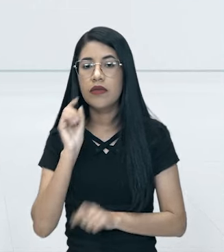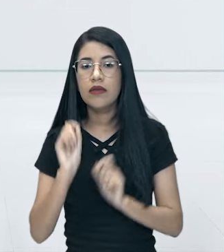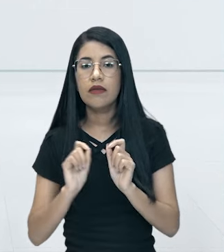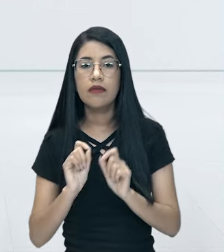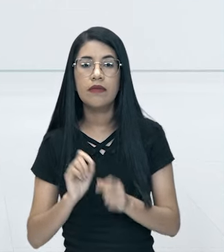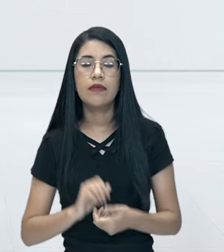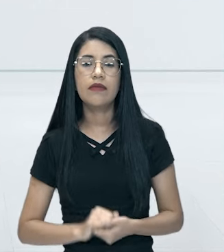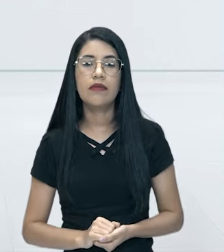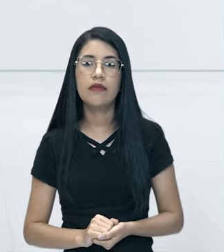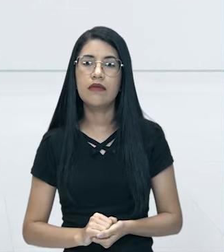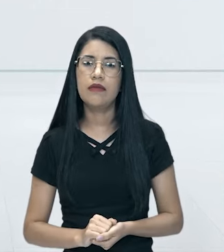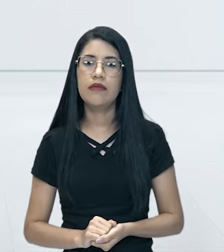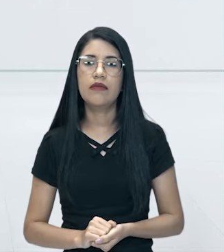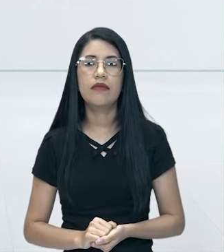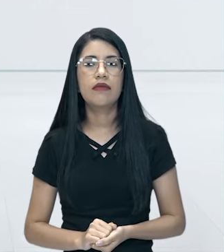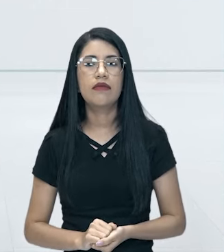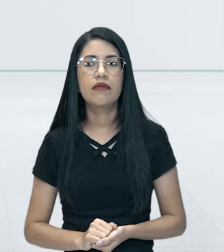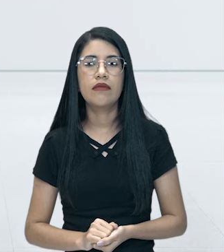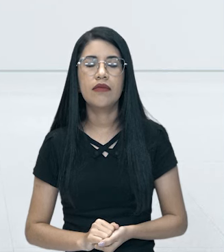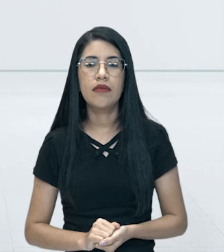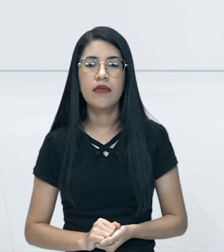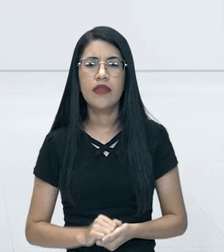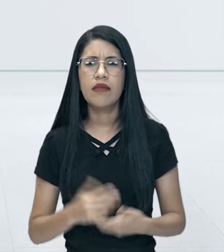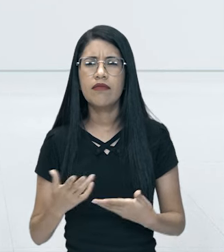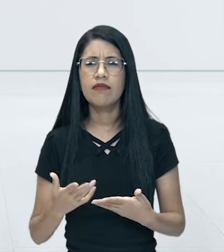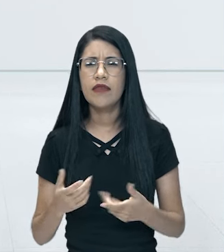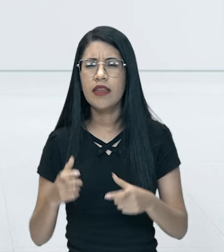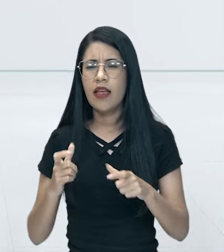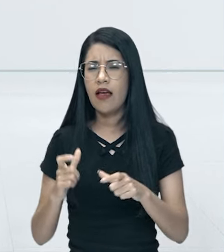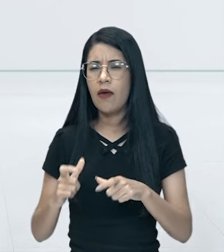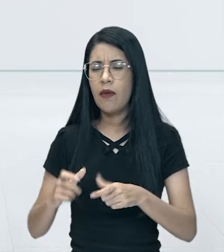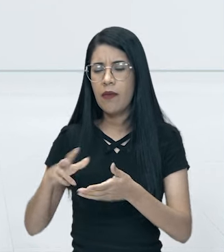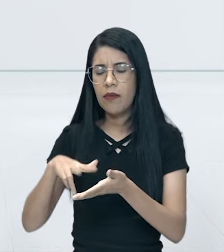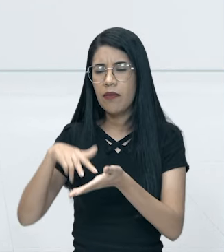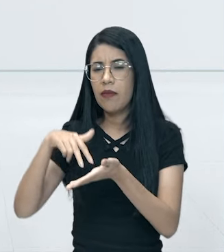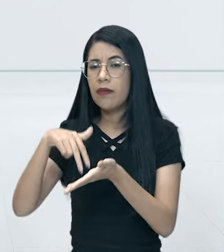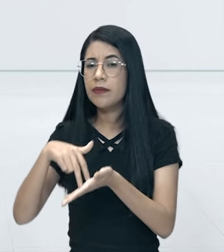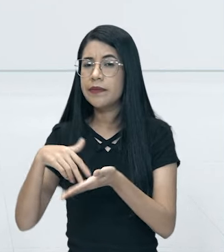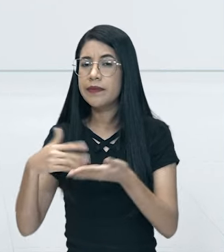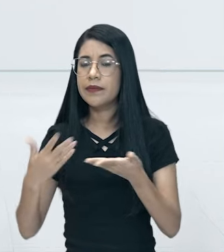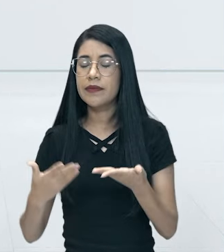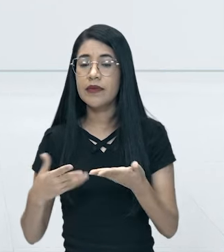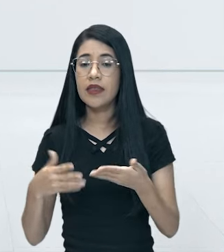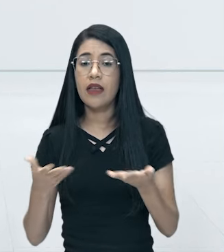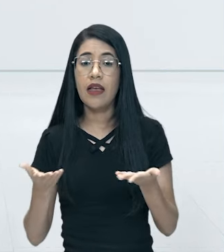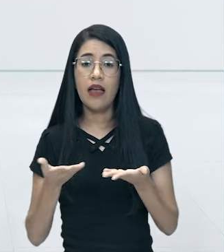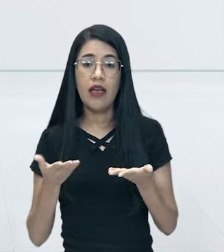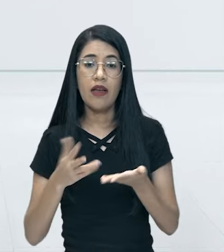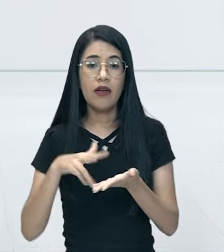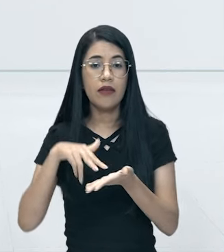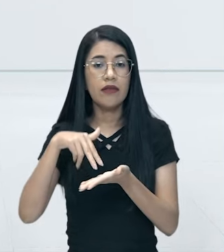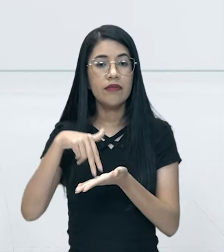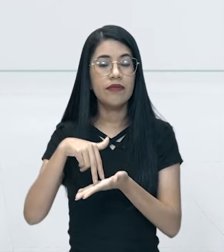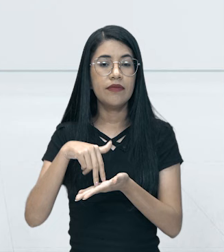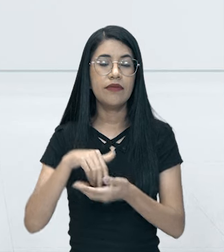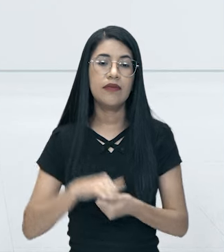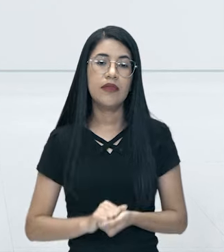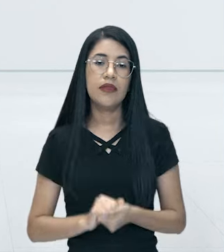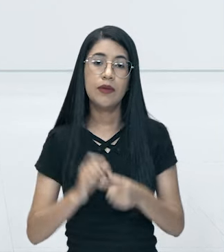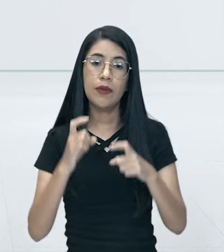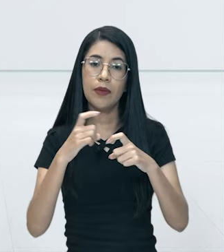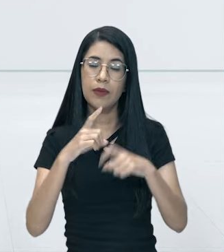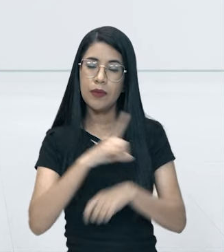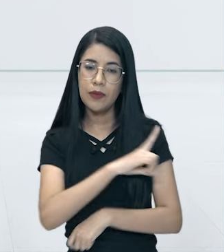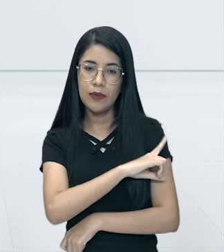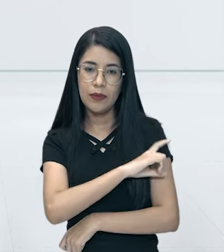E agora, olha só, onde eu estou? Nós estamos aonde? No